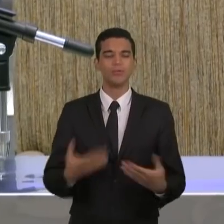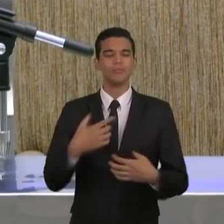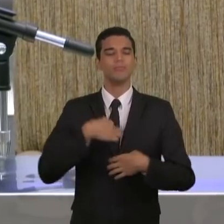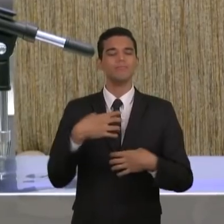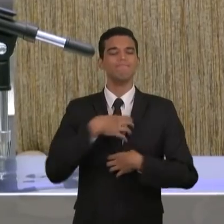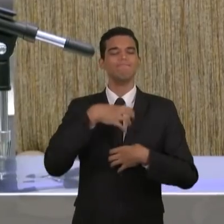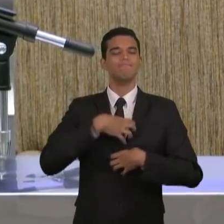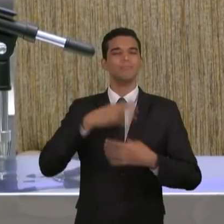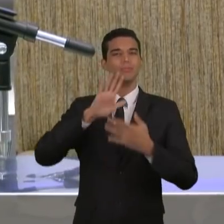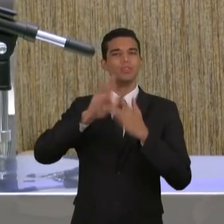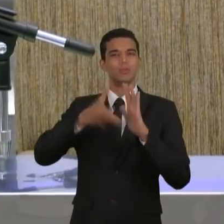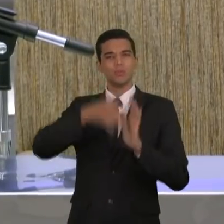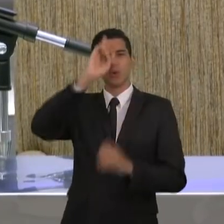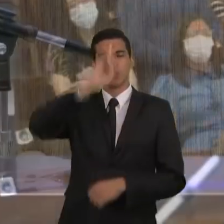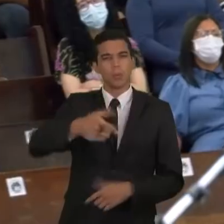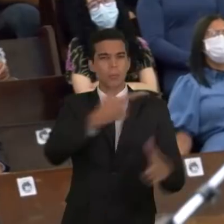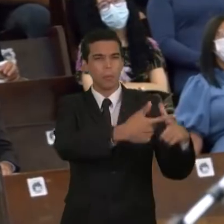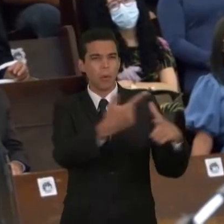aí